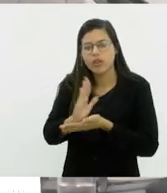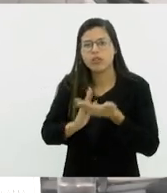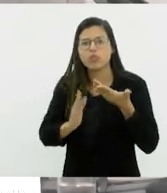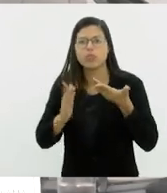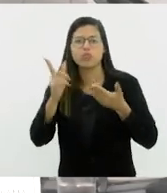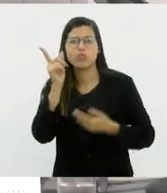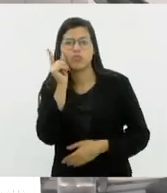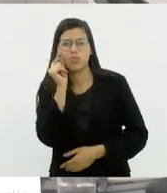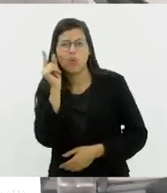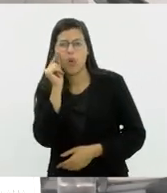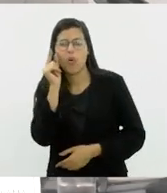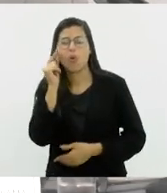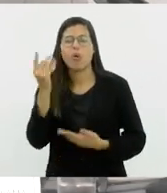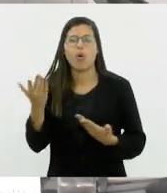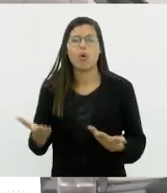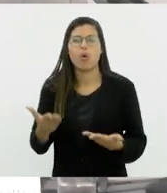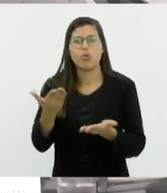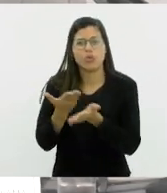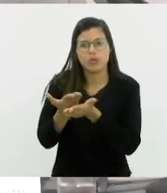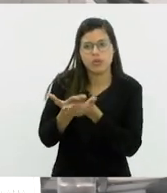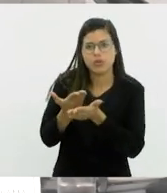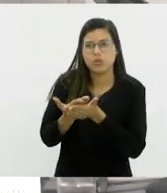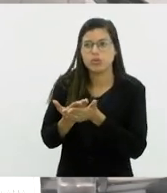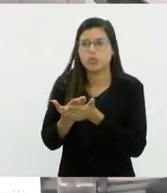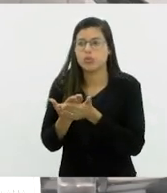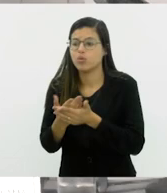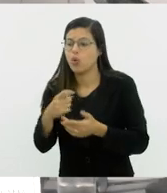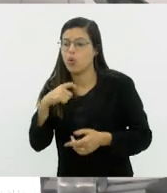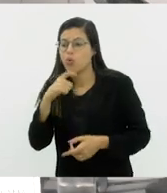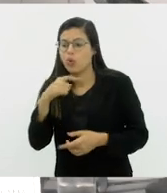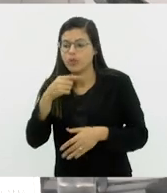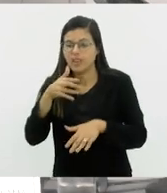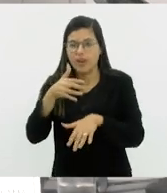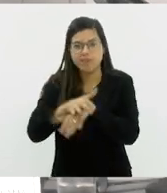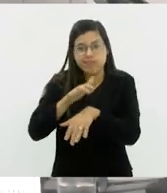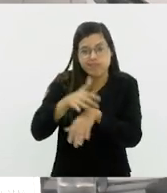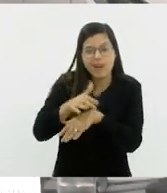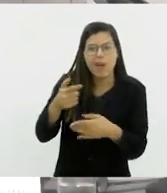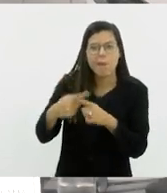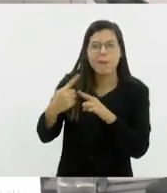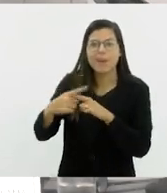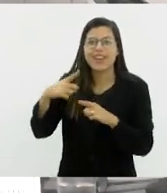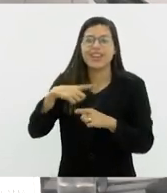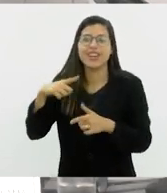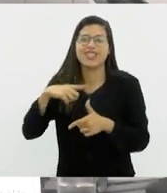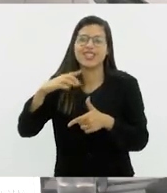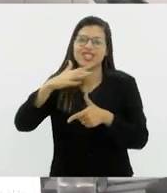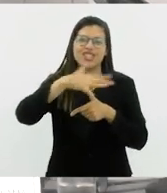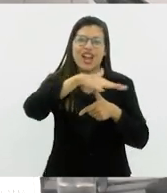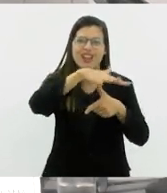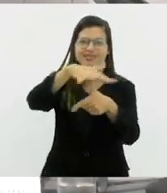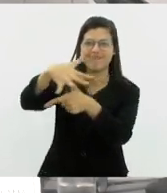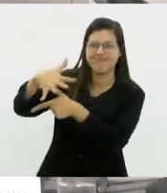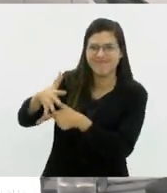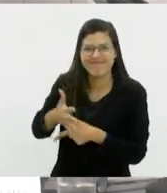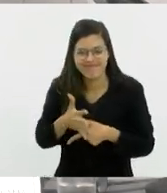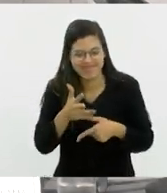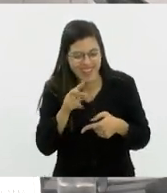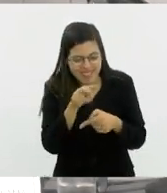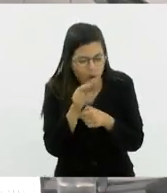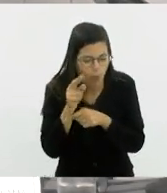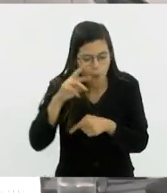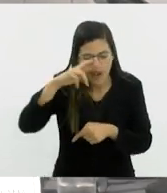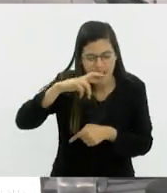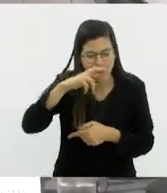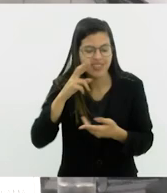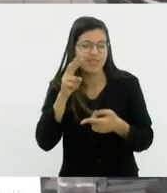pessoas não conseguiam ler, estudar, fazer amor em paz, porque tinha uns alucinados voando a 100 metros para mostrar a casa dos bacanas. Isso eu acho que